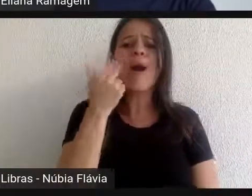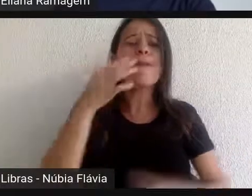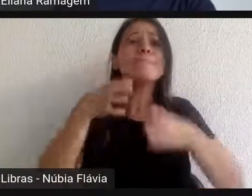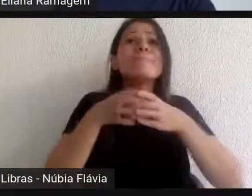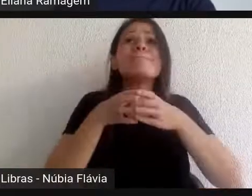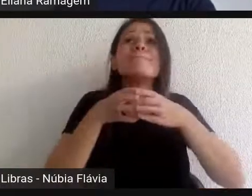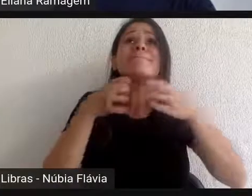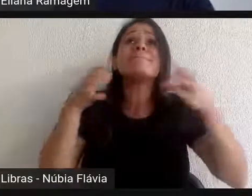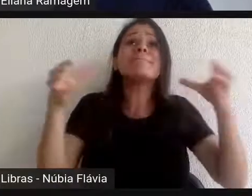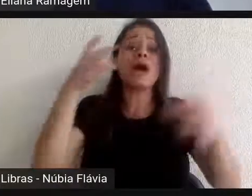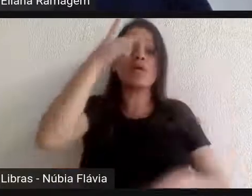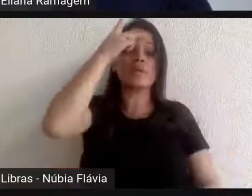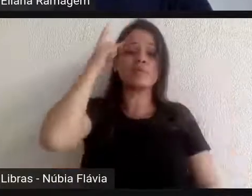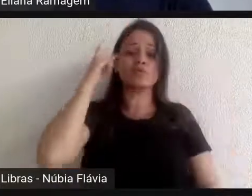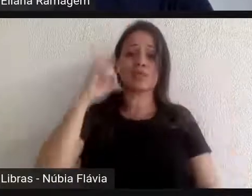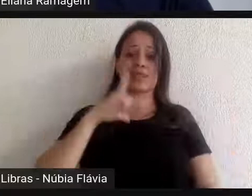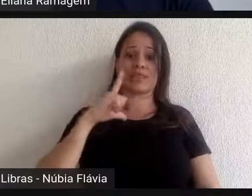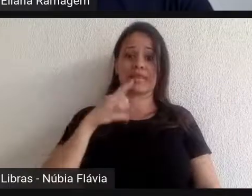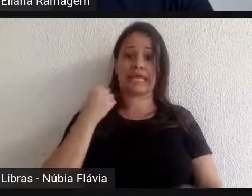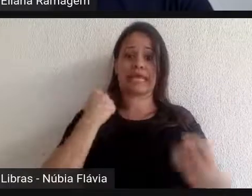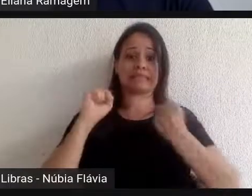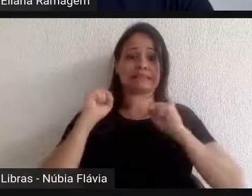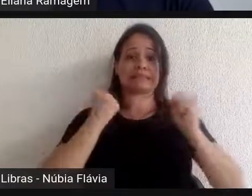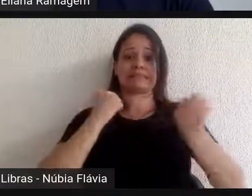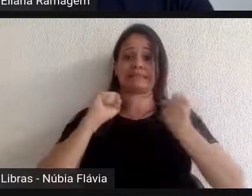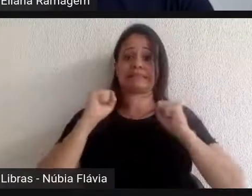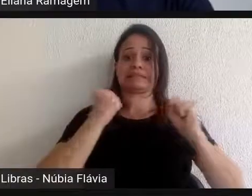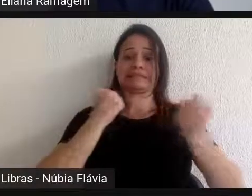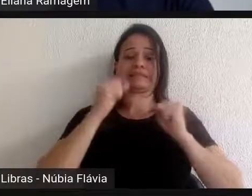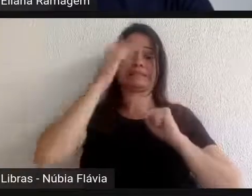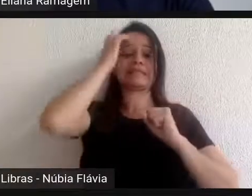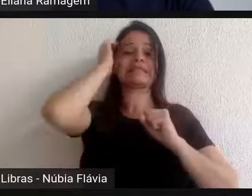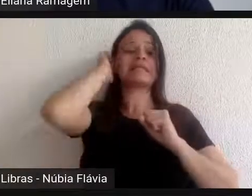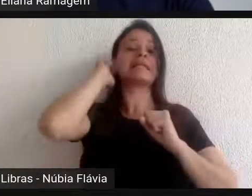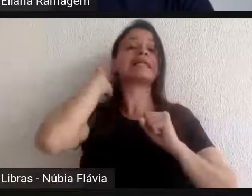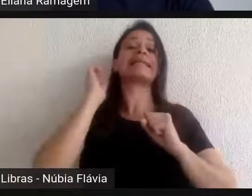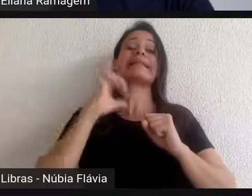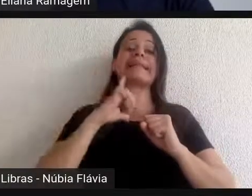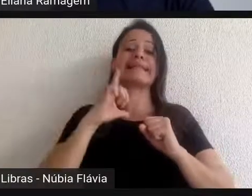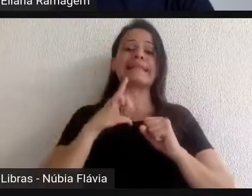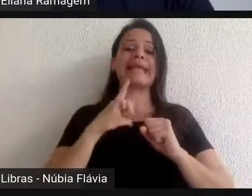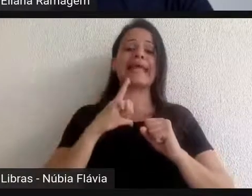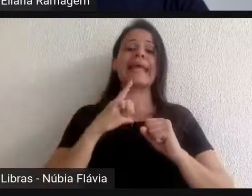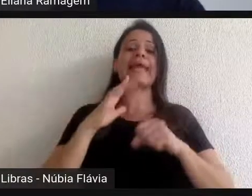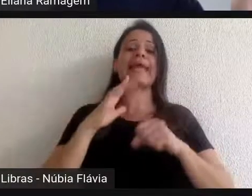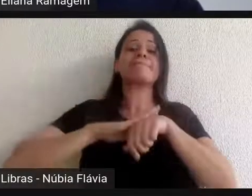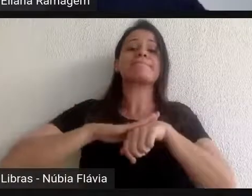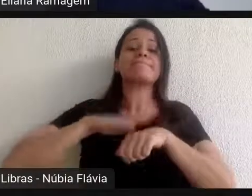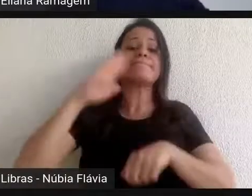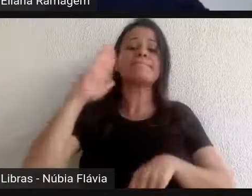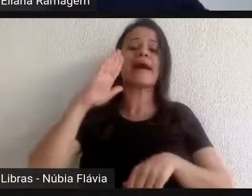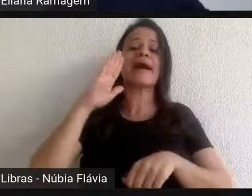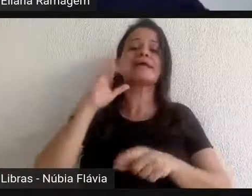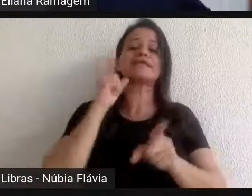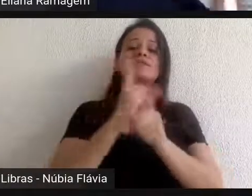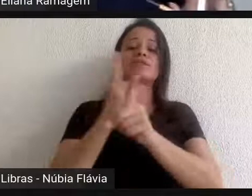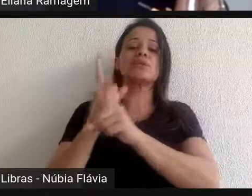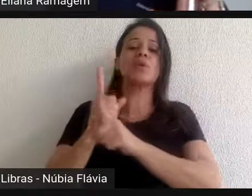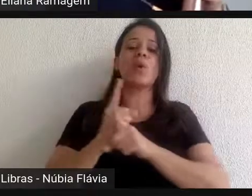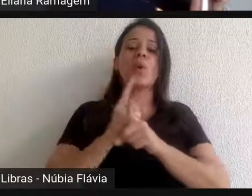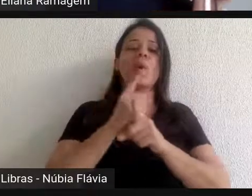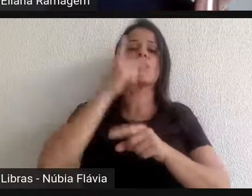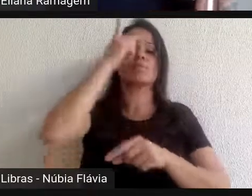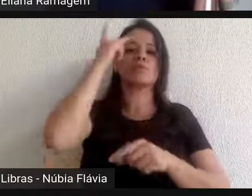tem ansiedade, elas têm um aumento de apetite, não uma redução, né? É muito mais raro você encontrar redução do apetite